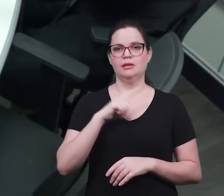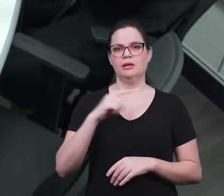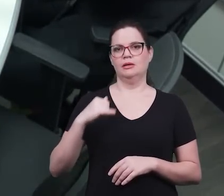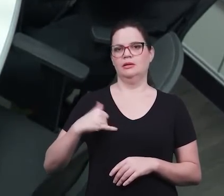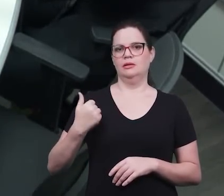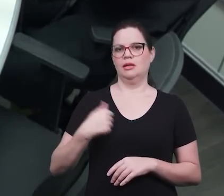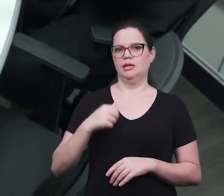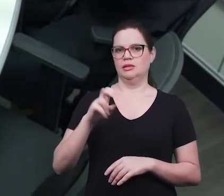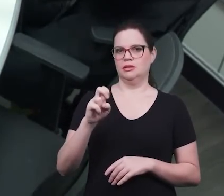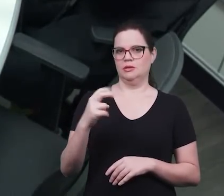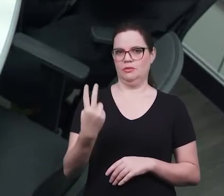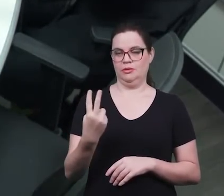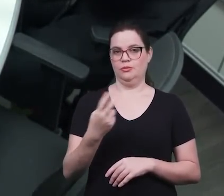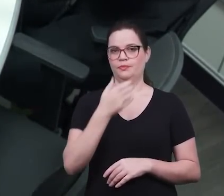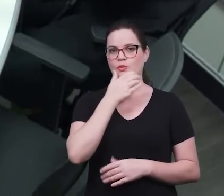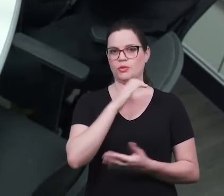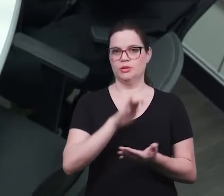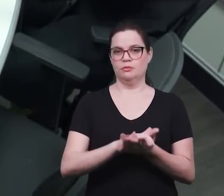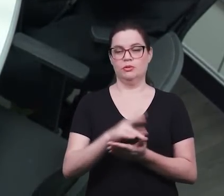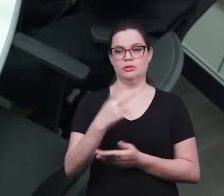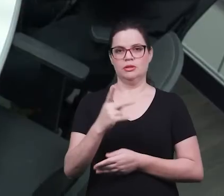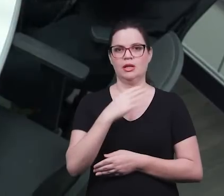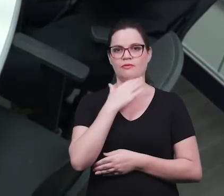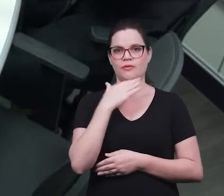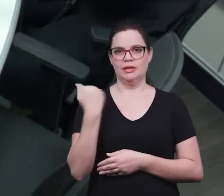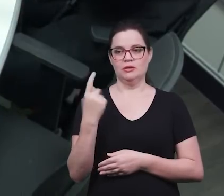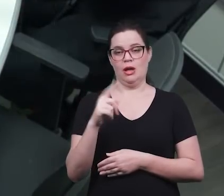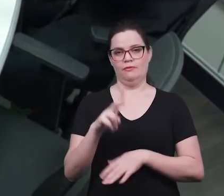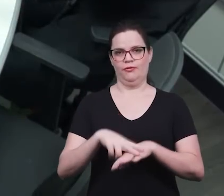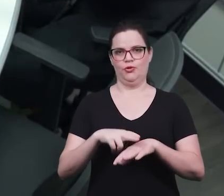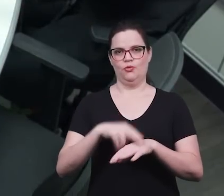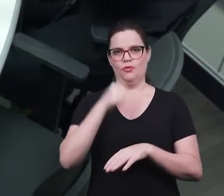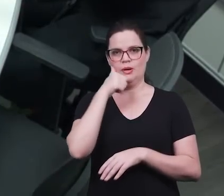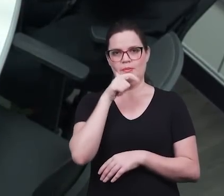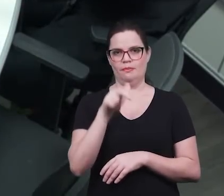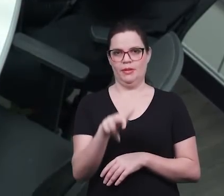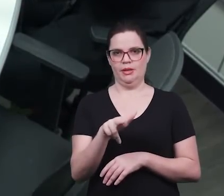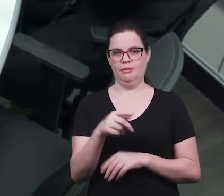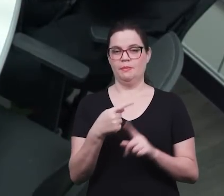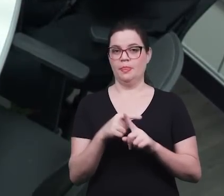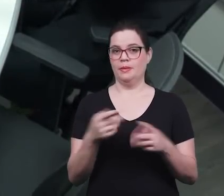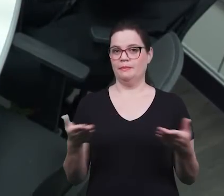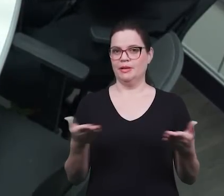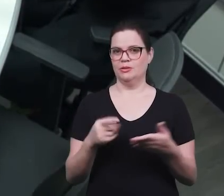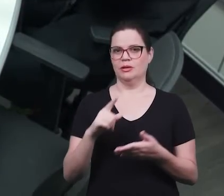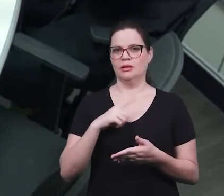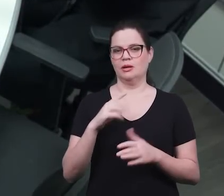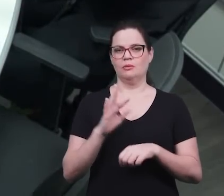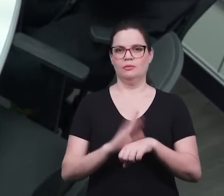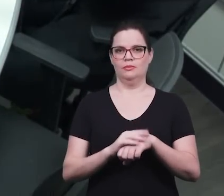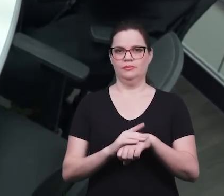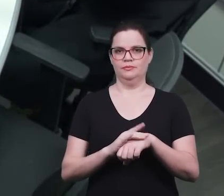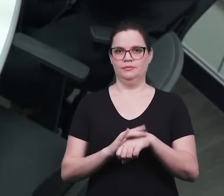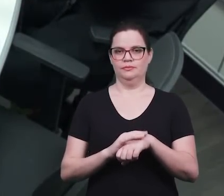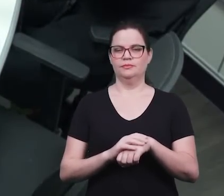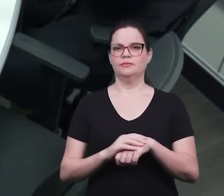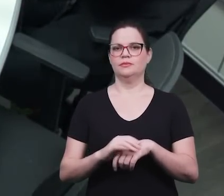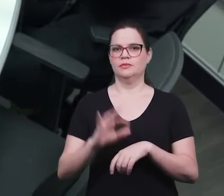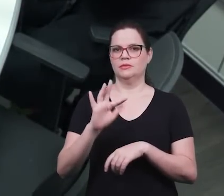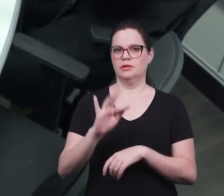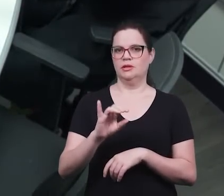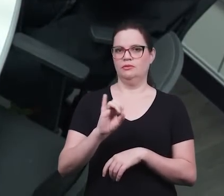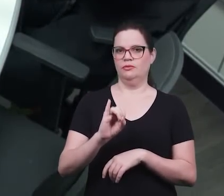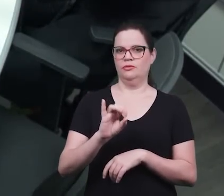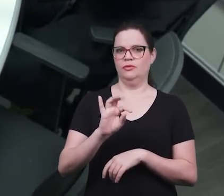pelo marido. O marido faleceu, ela é viúva. Mas agora ela está com um problema, está com uma doença,